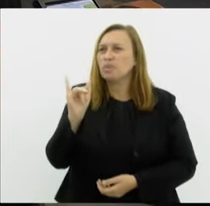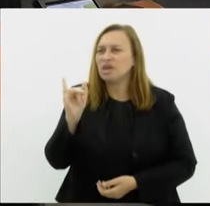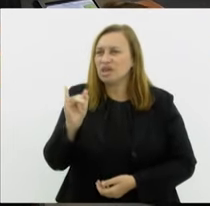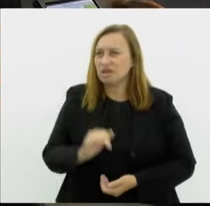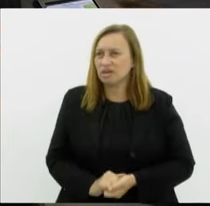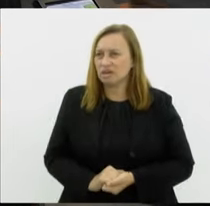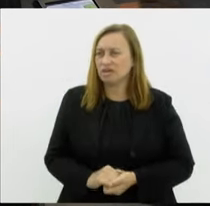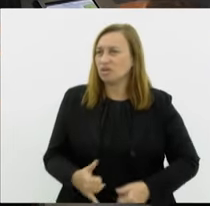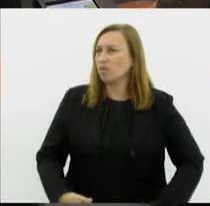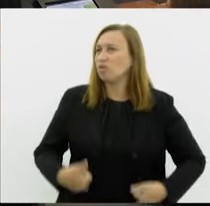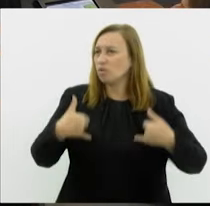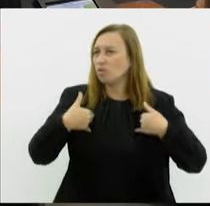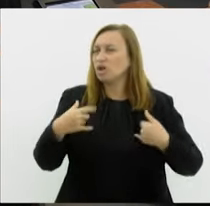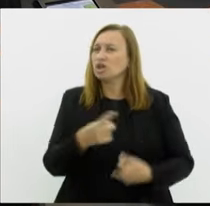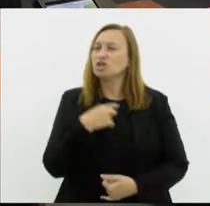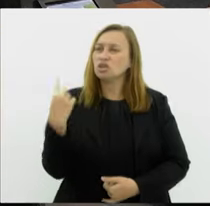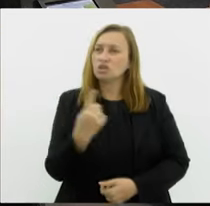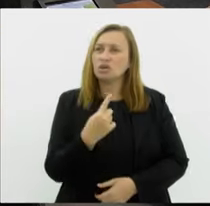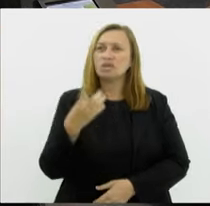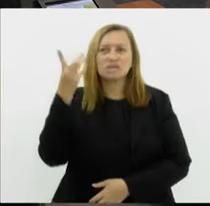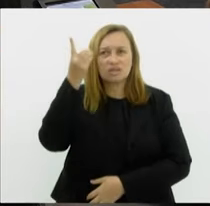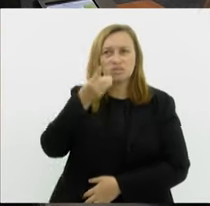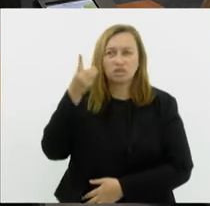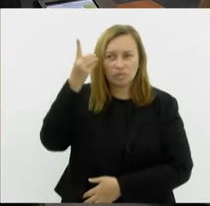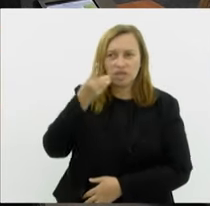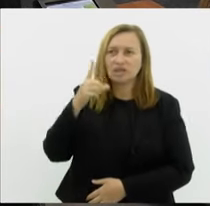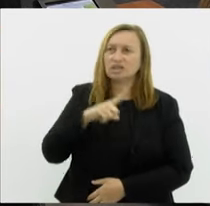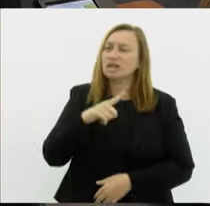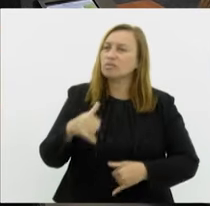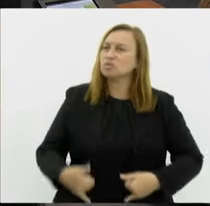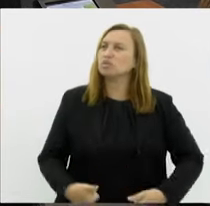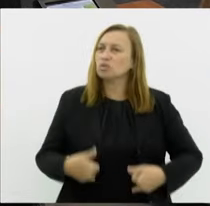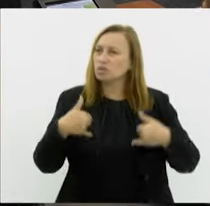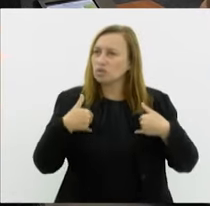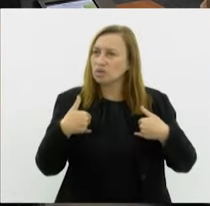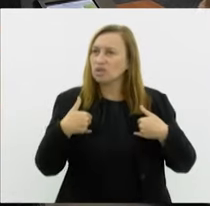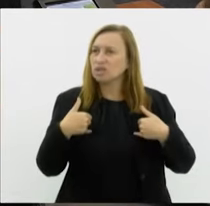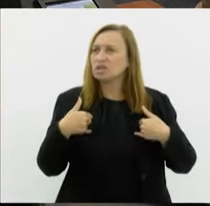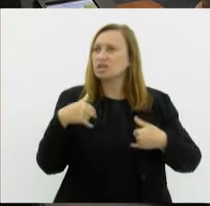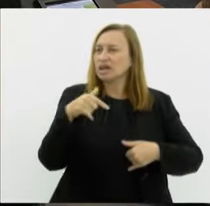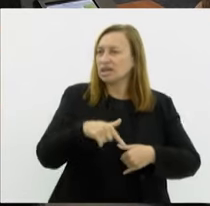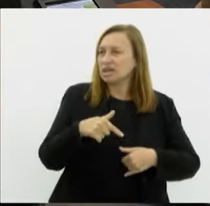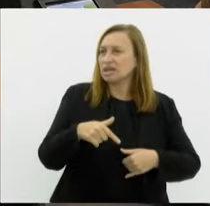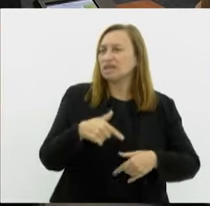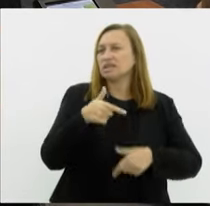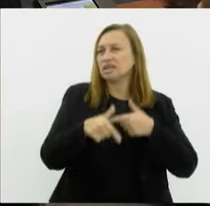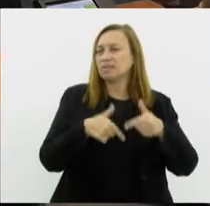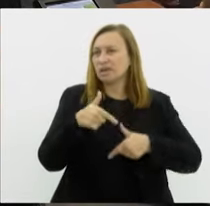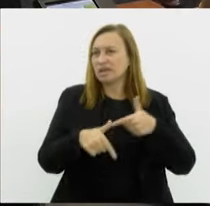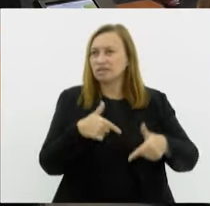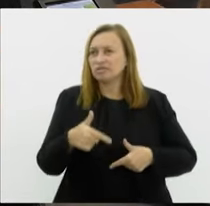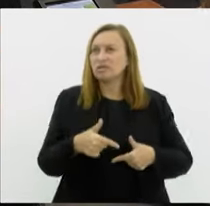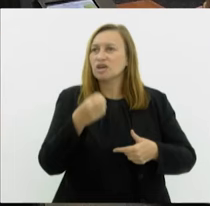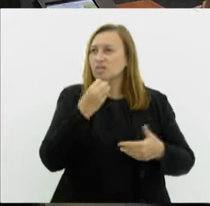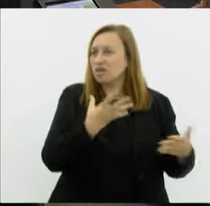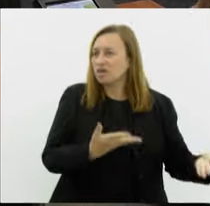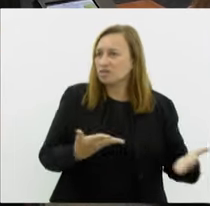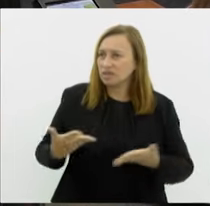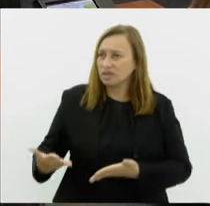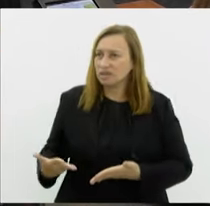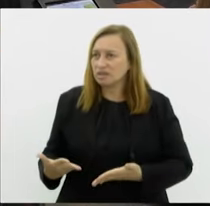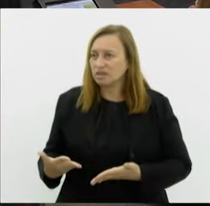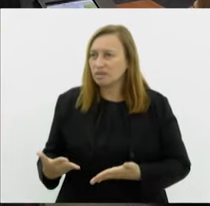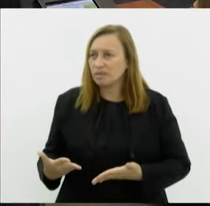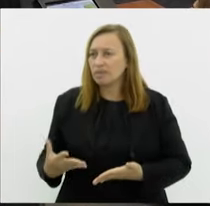que nós, que somos parlamentares, teremos orgulho de estar aqui legislando. Quero dar boas-vindas